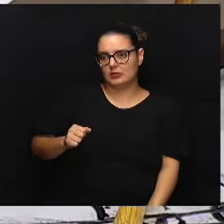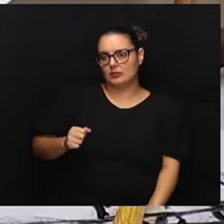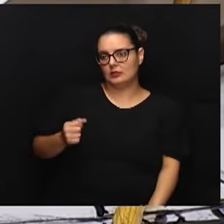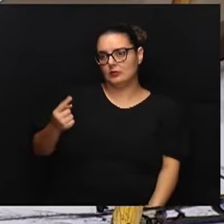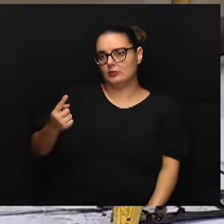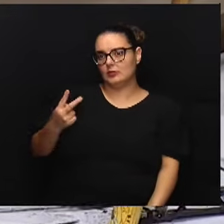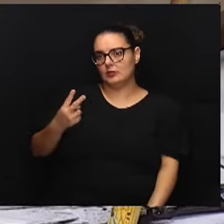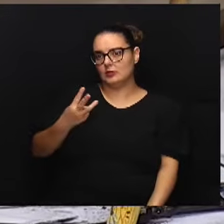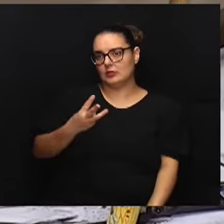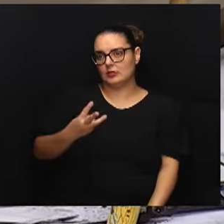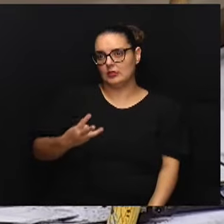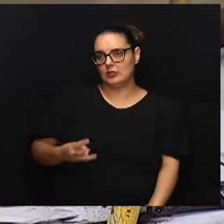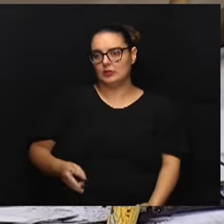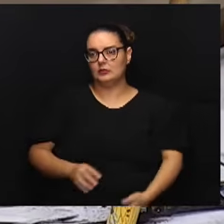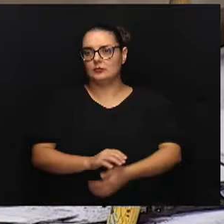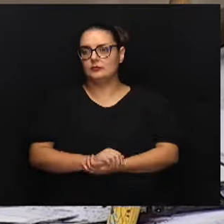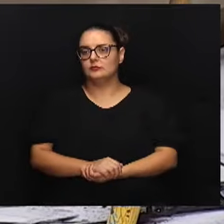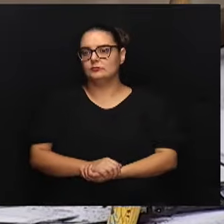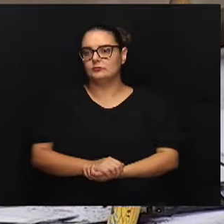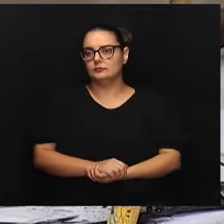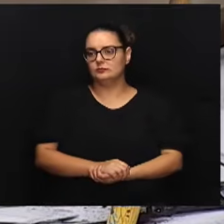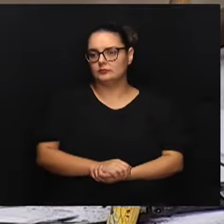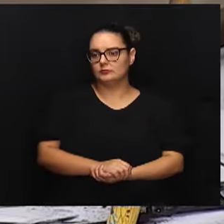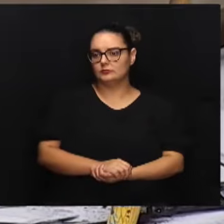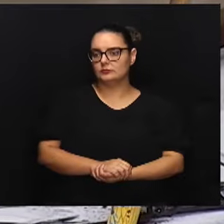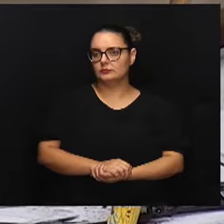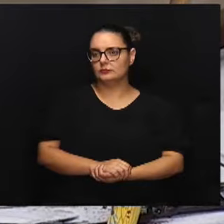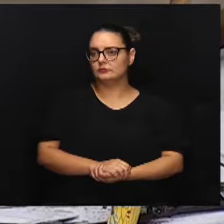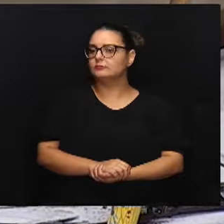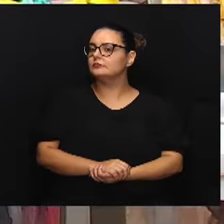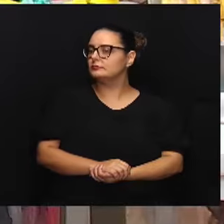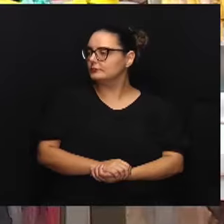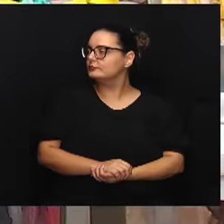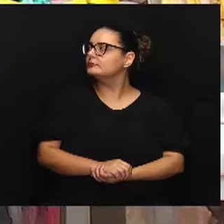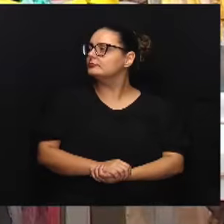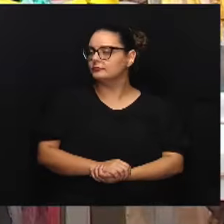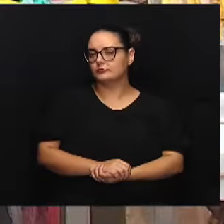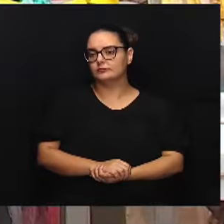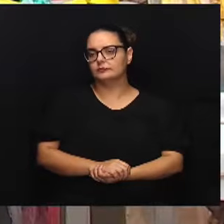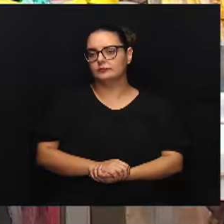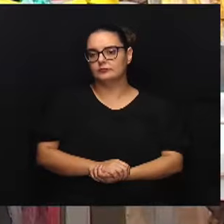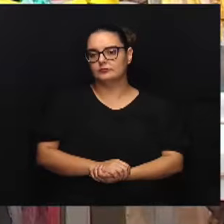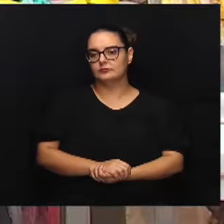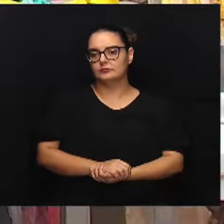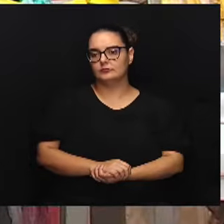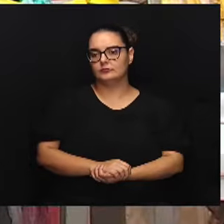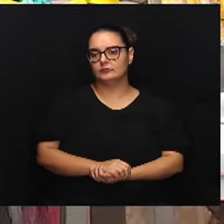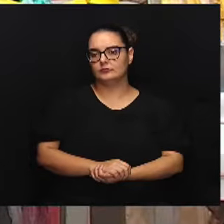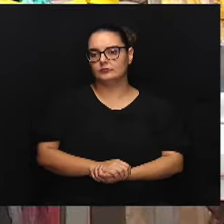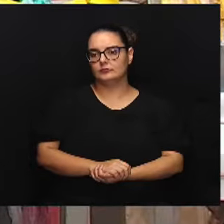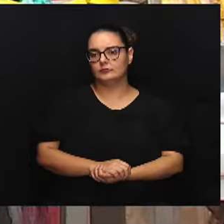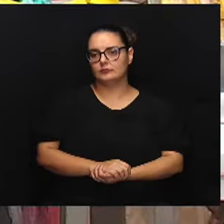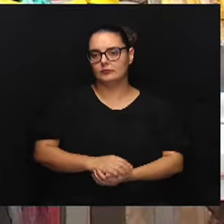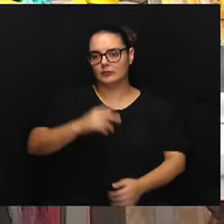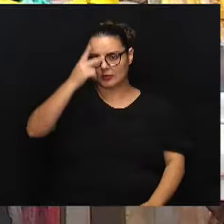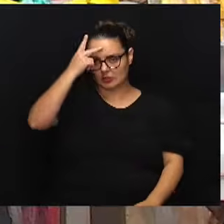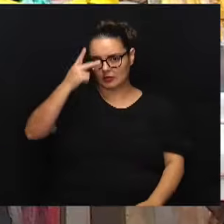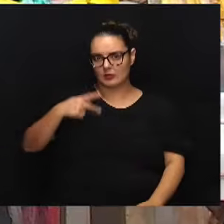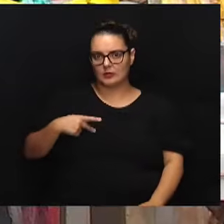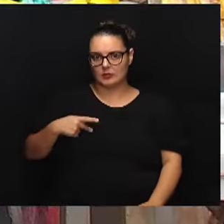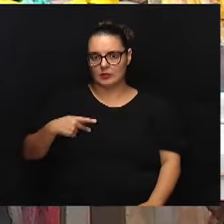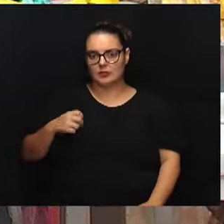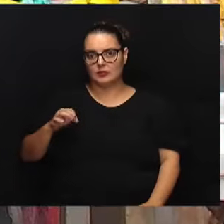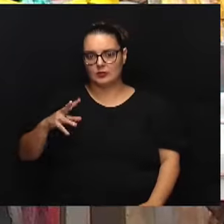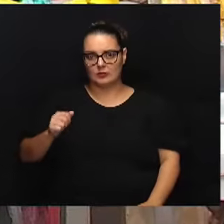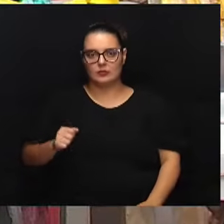aqui, bem embaixo, podem usar o preto assim, ó, como se fosse a própria sombra da montanha.